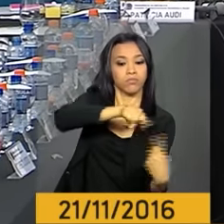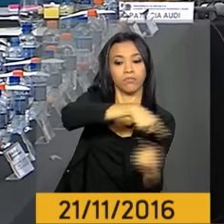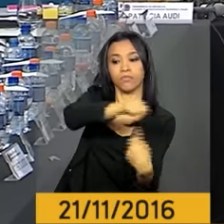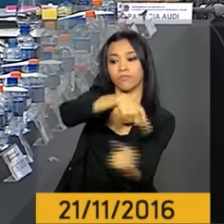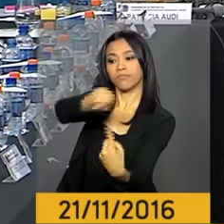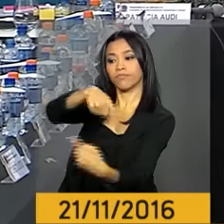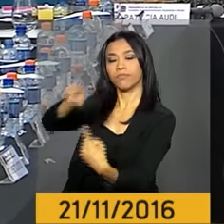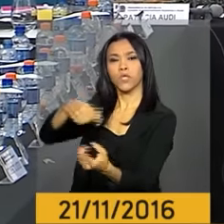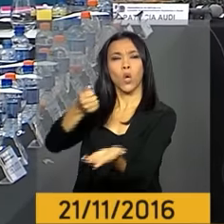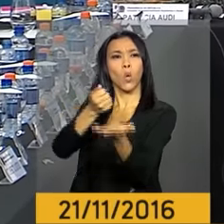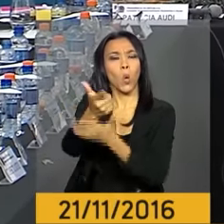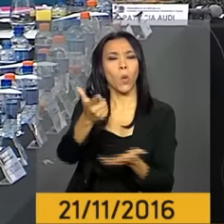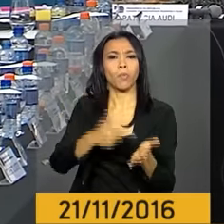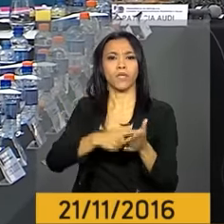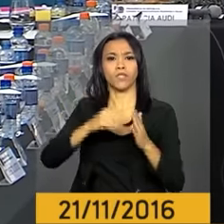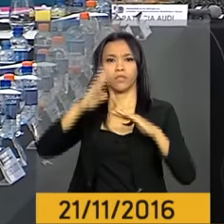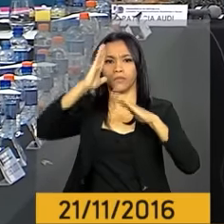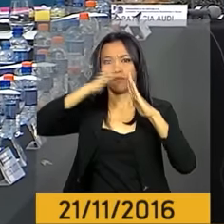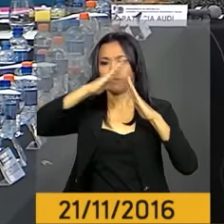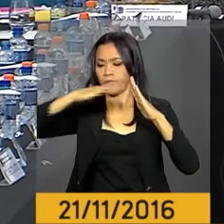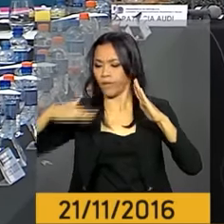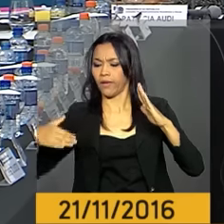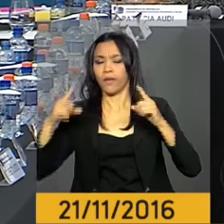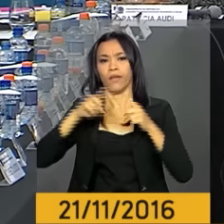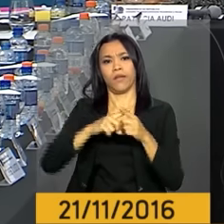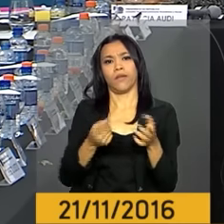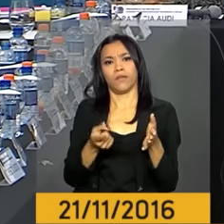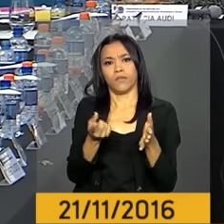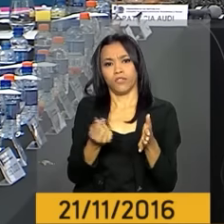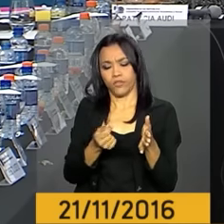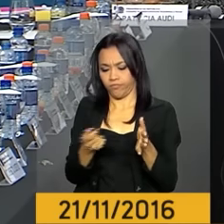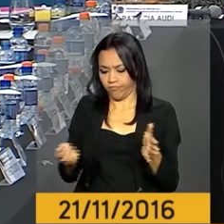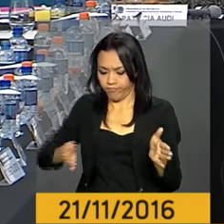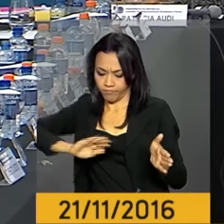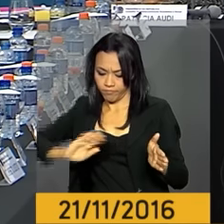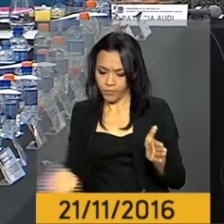construção, cimento, telha, enfim, tudo que se produz